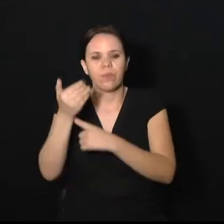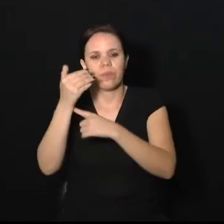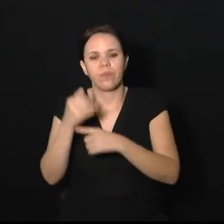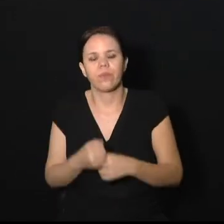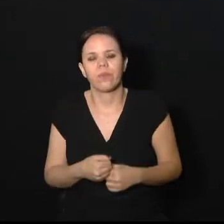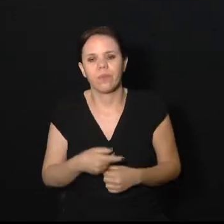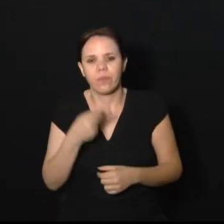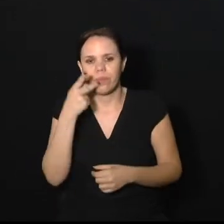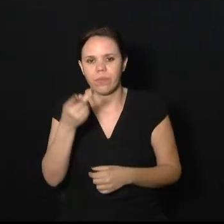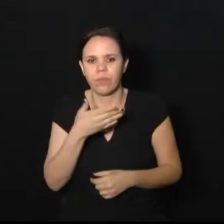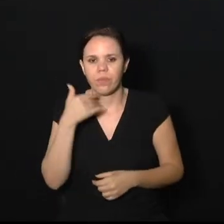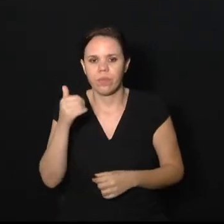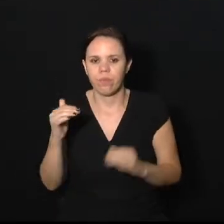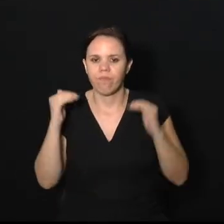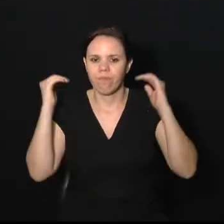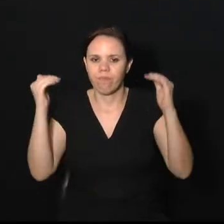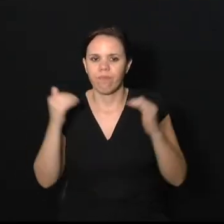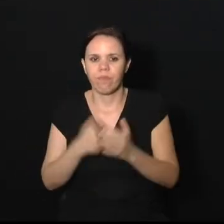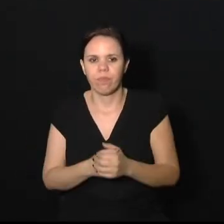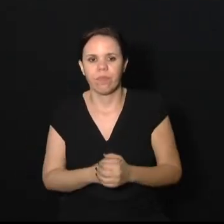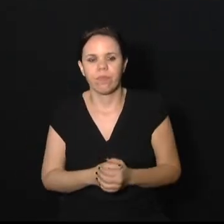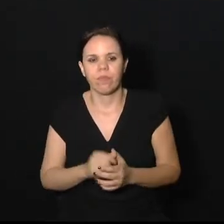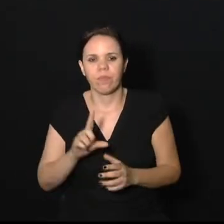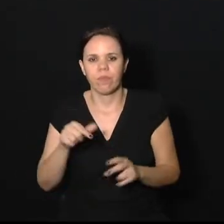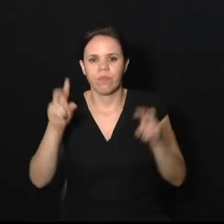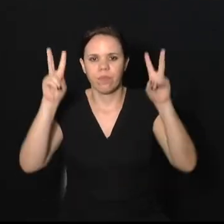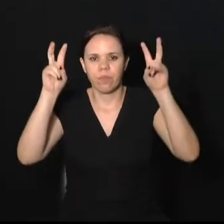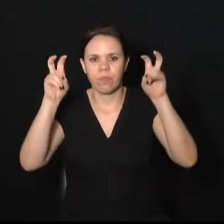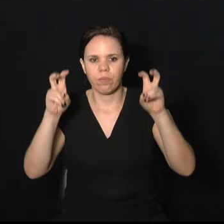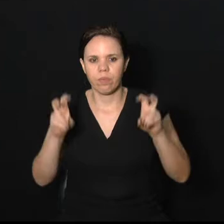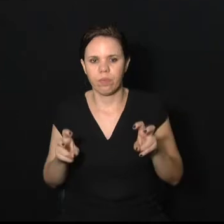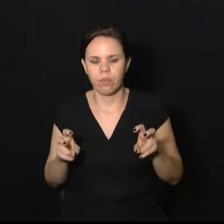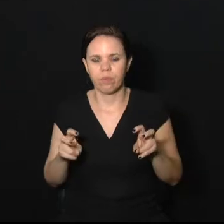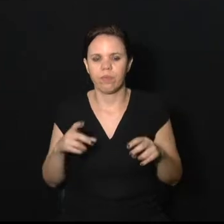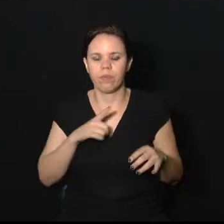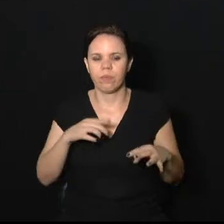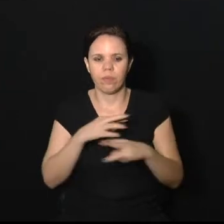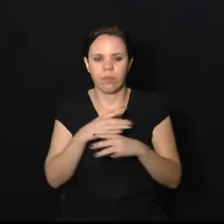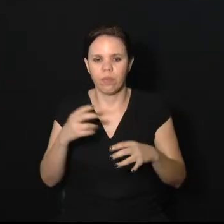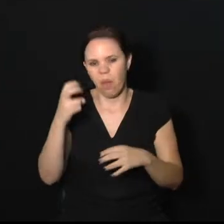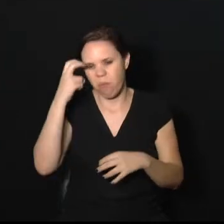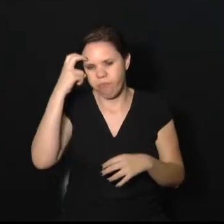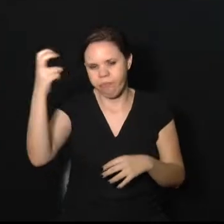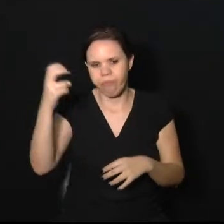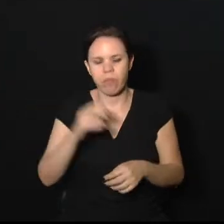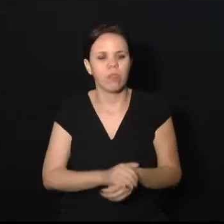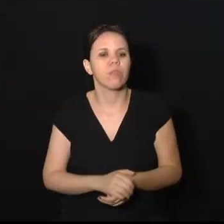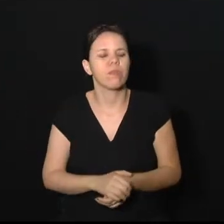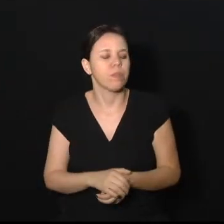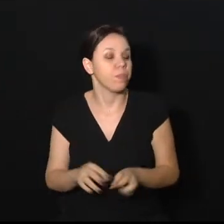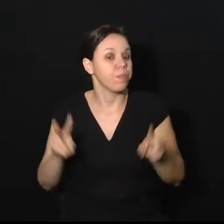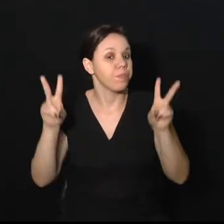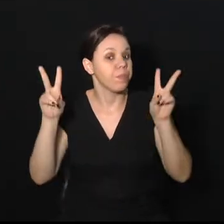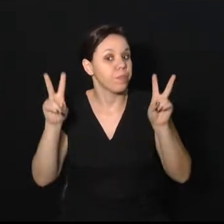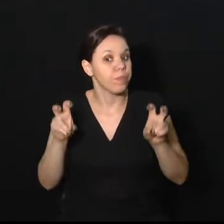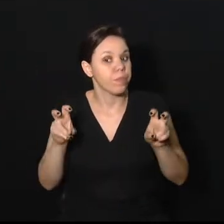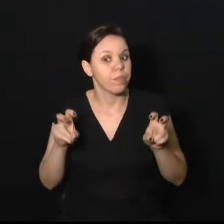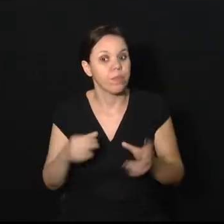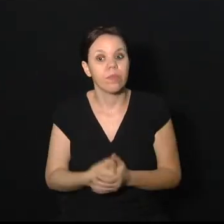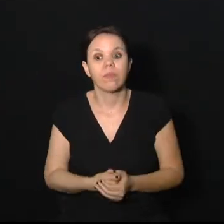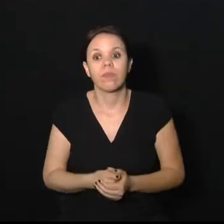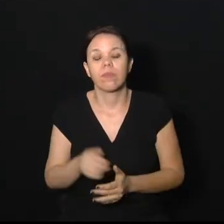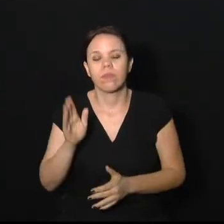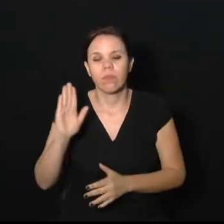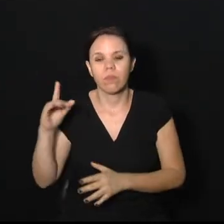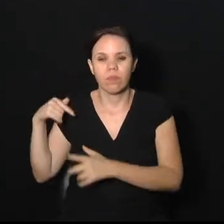faço para melhorar a eficiência? E aí surgiu o tema de cidades inteligentes, né? Smart City, globalmente, é um tema que já vem